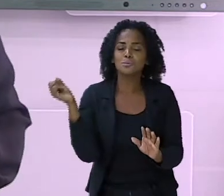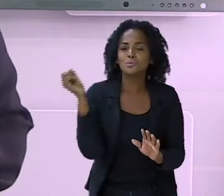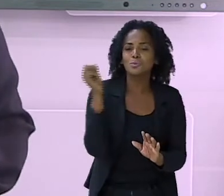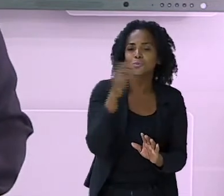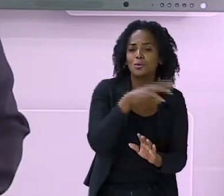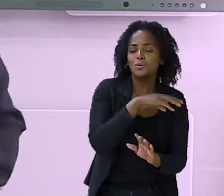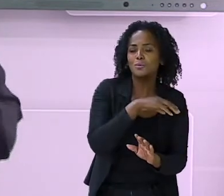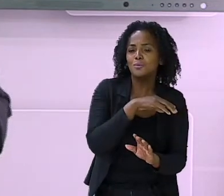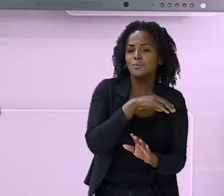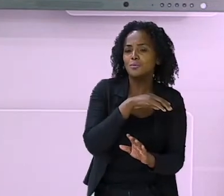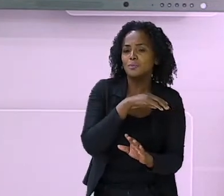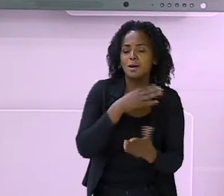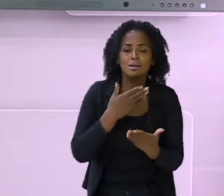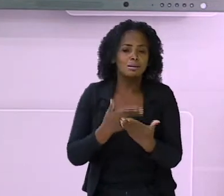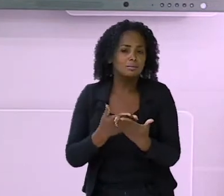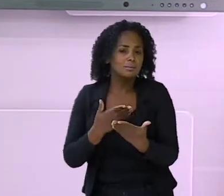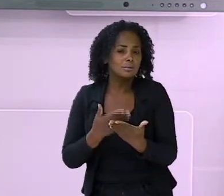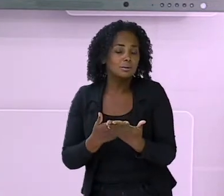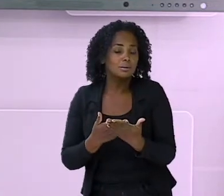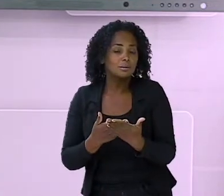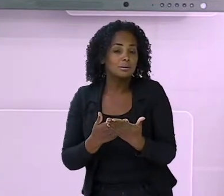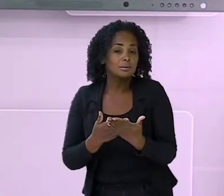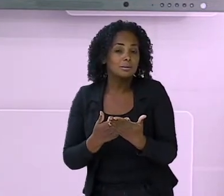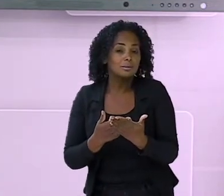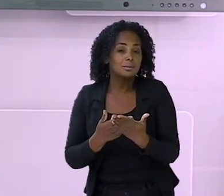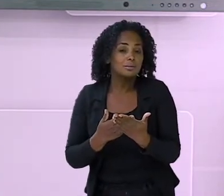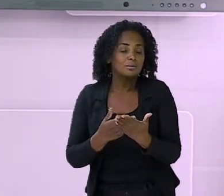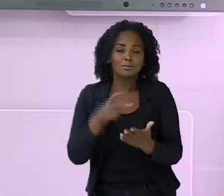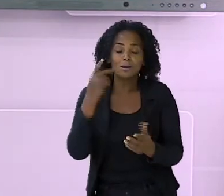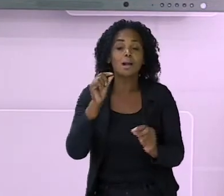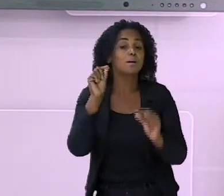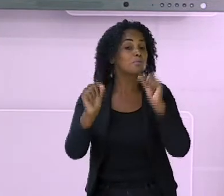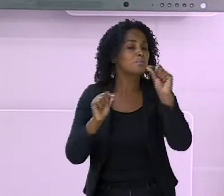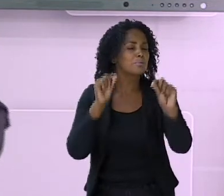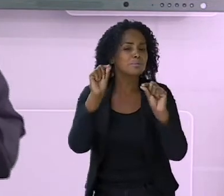de substantivo. E nós vamos falar, sabe sobre o que na aula 20?